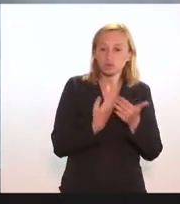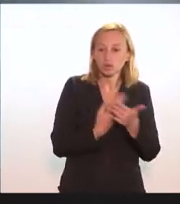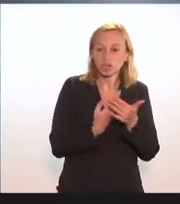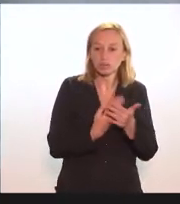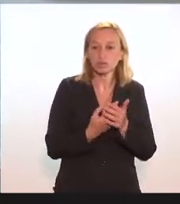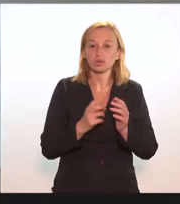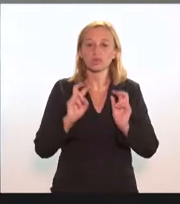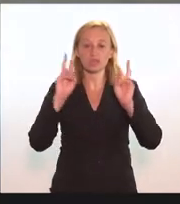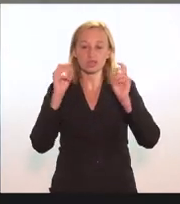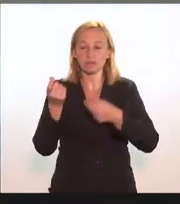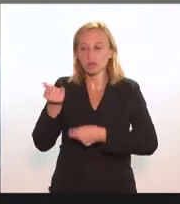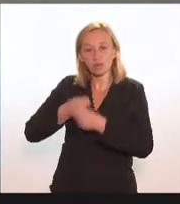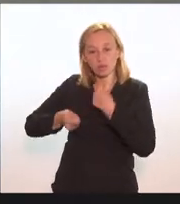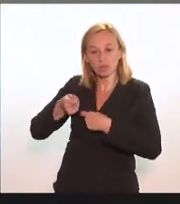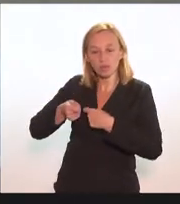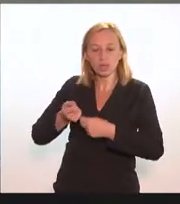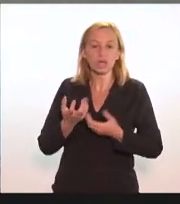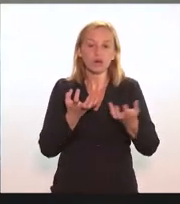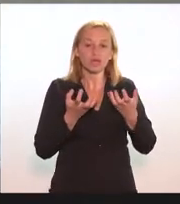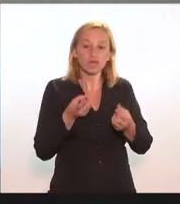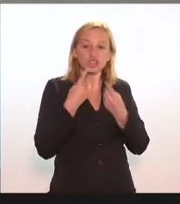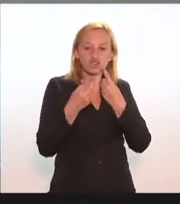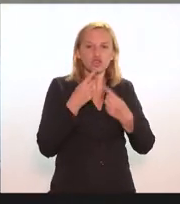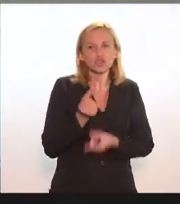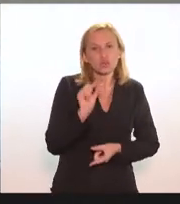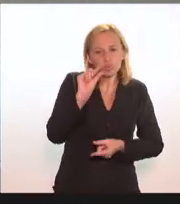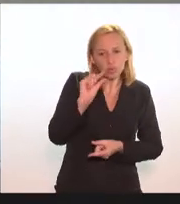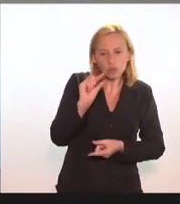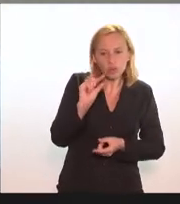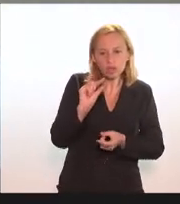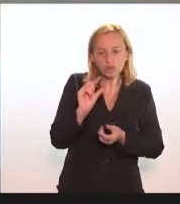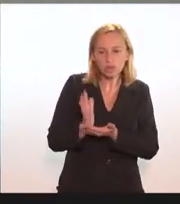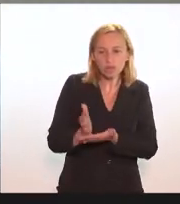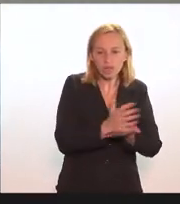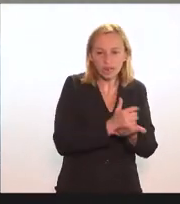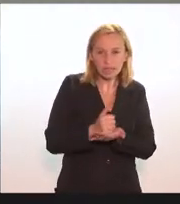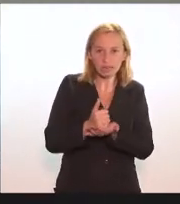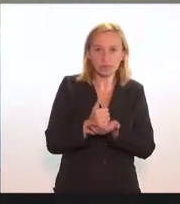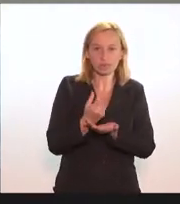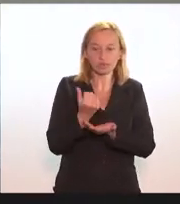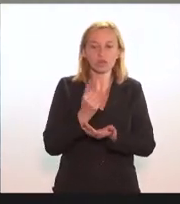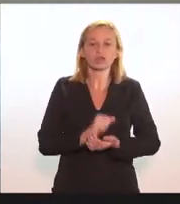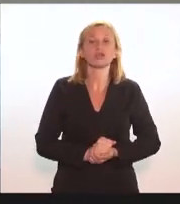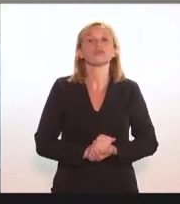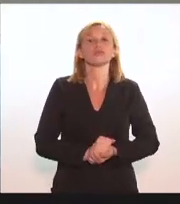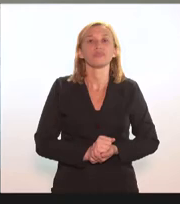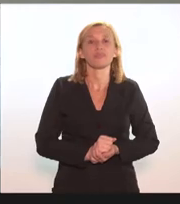cenários econômicos e eu queria discutir um pouquinho o cenário de arrecadação para esse ano.